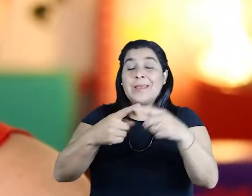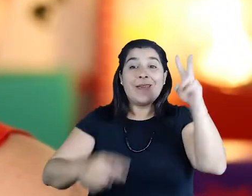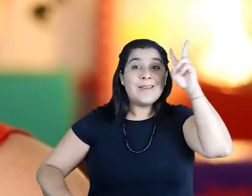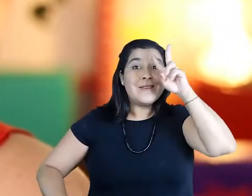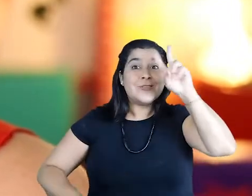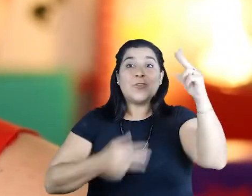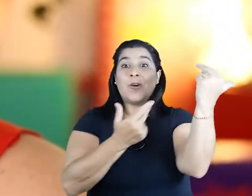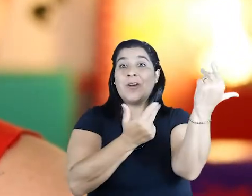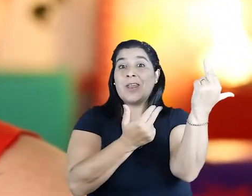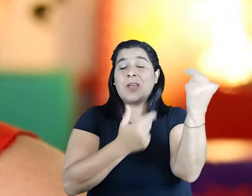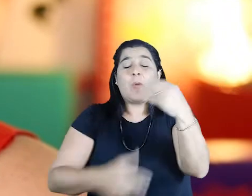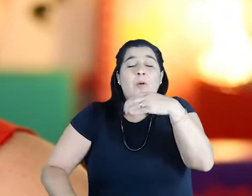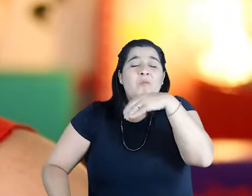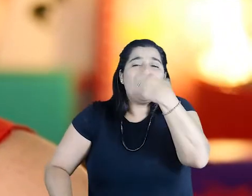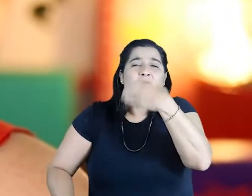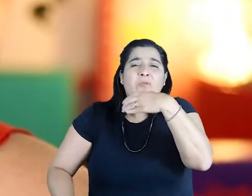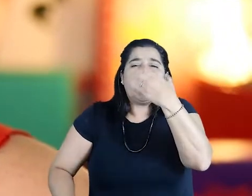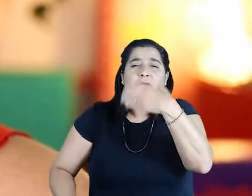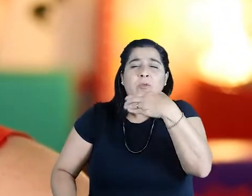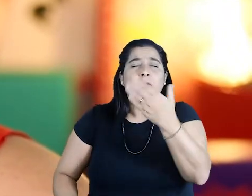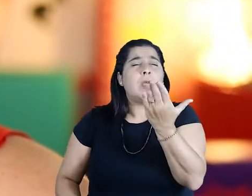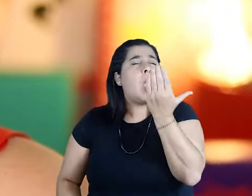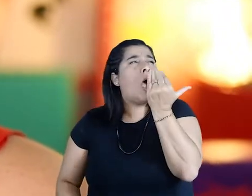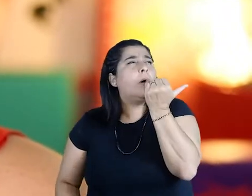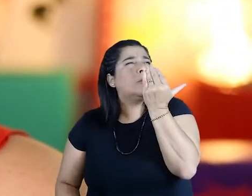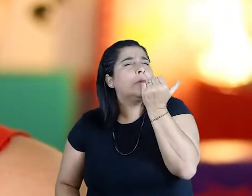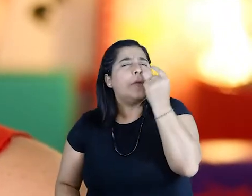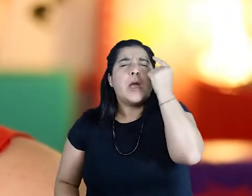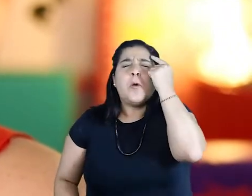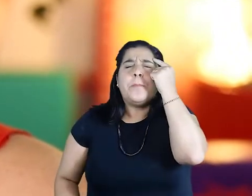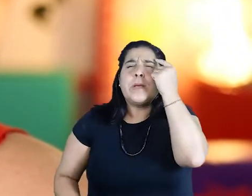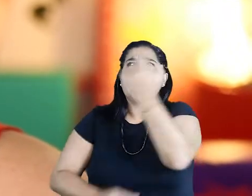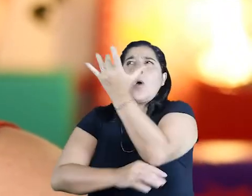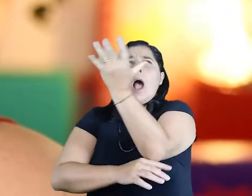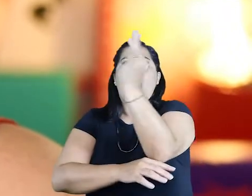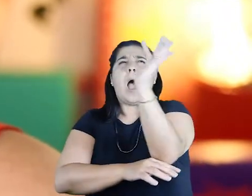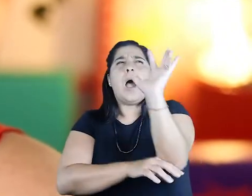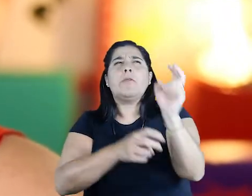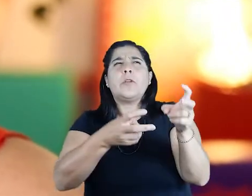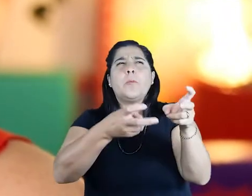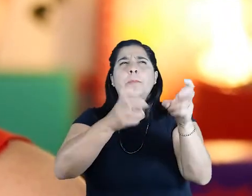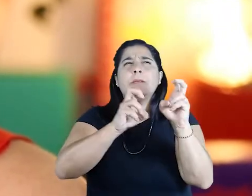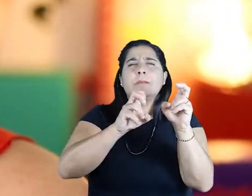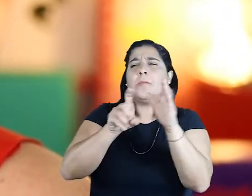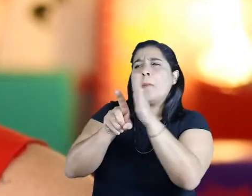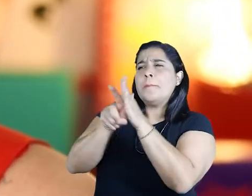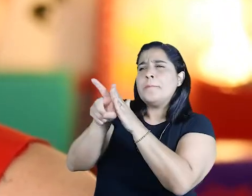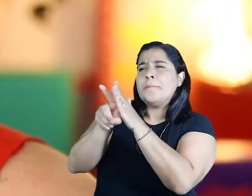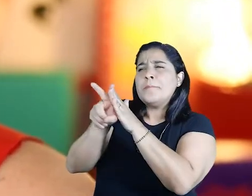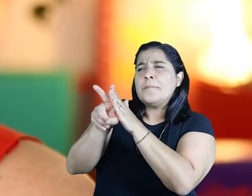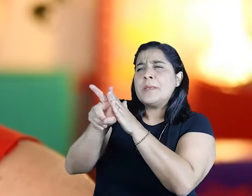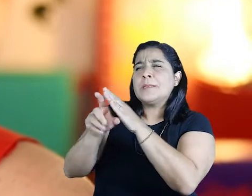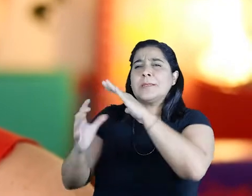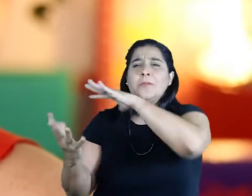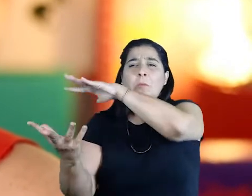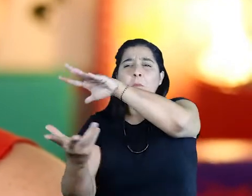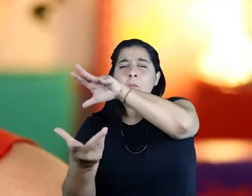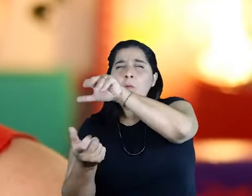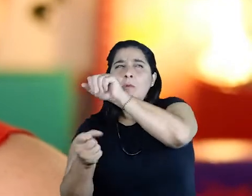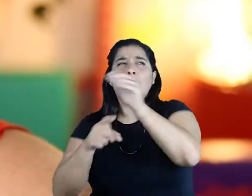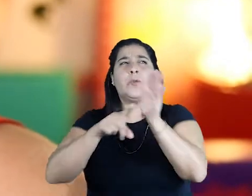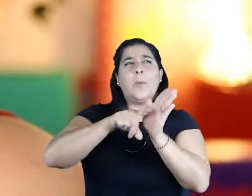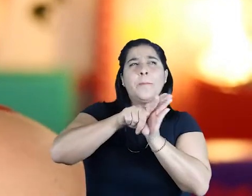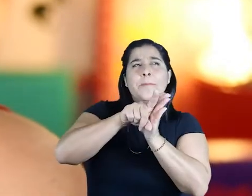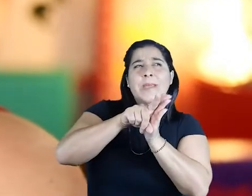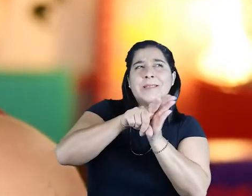uma fruta. Quando a gente come, a gente sabe de que árvore ela é, a gente, se pesquisar um pouquinho, descobre de que lugar do mundo ela